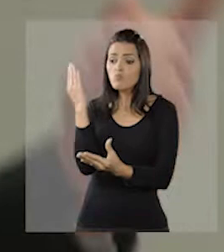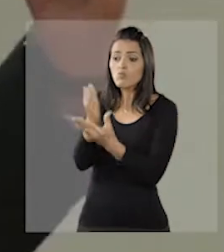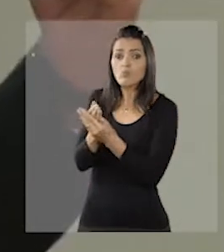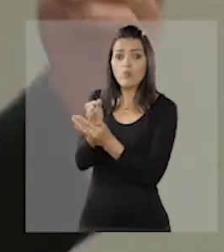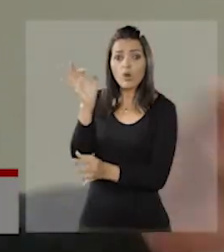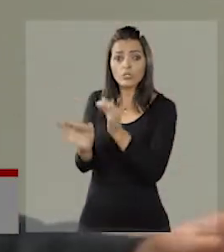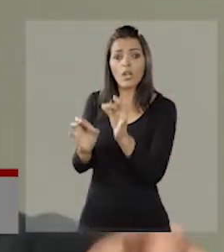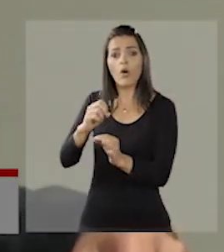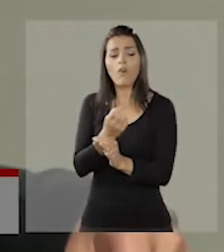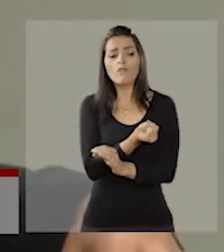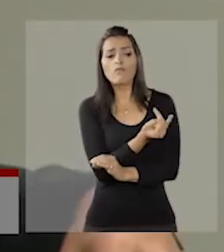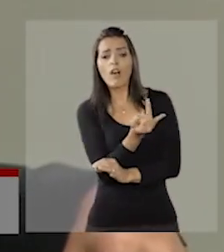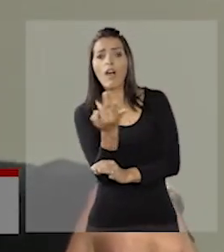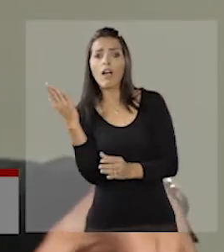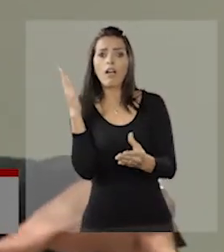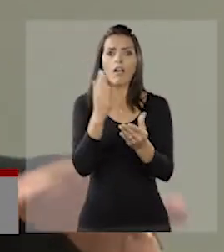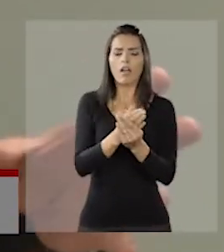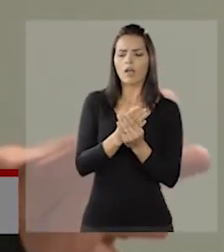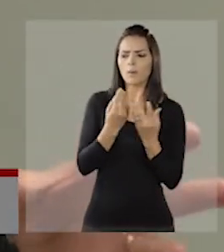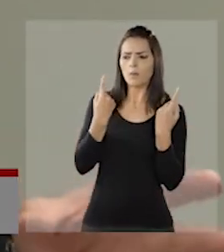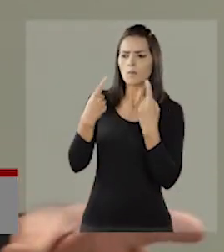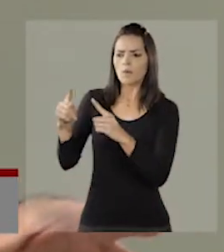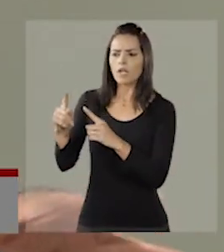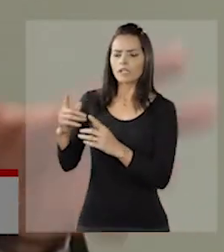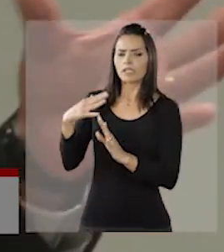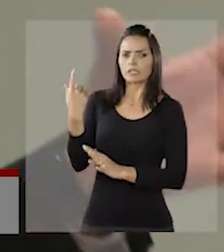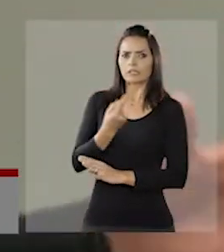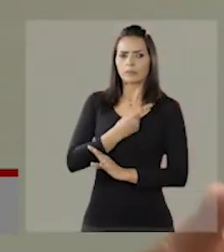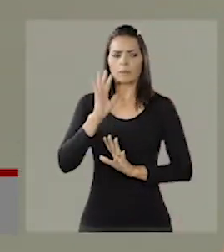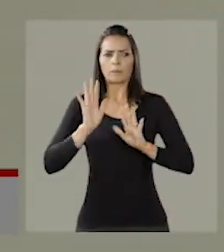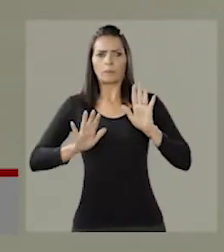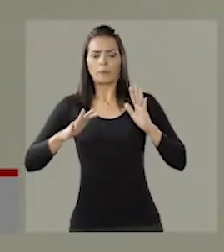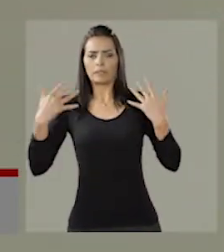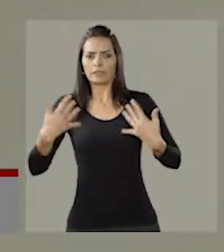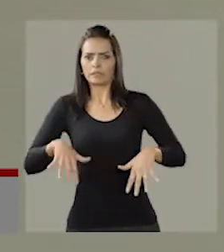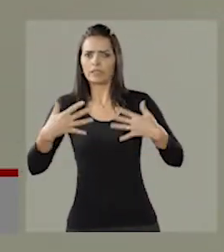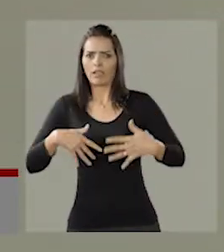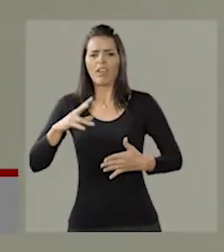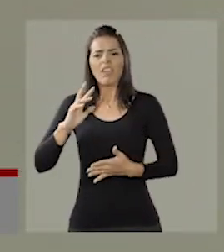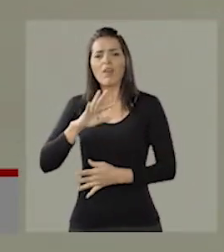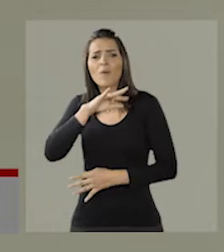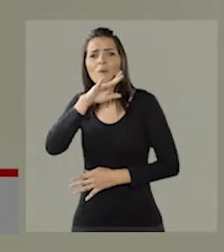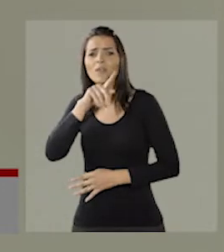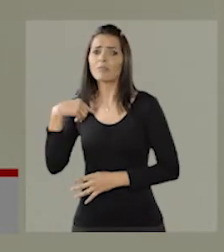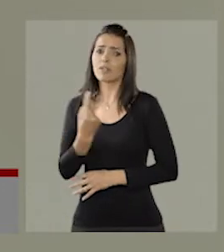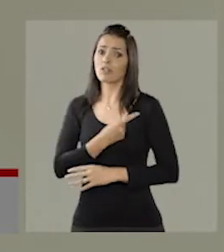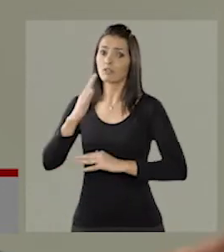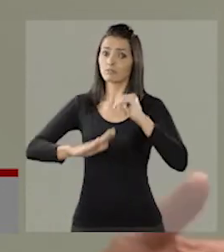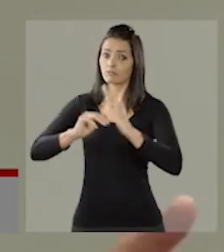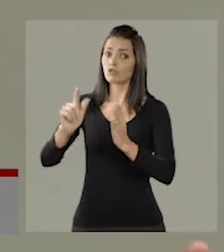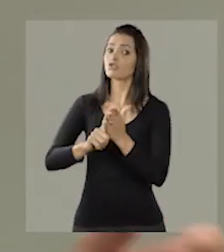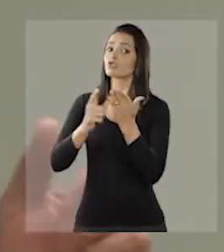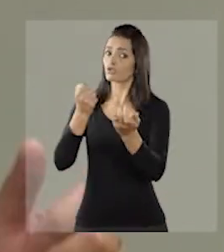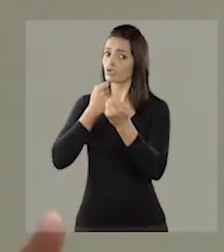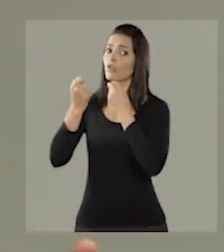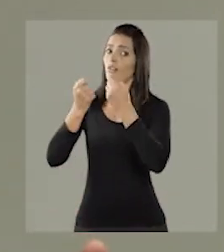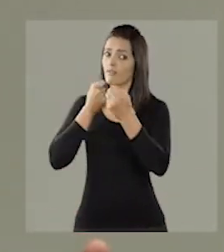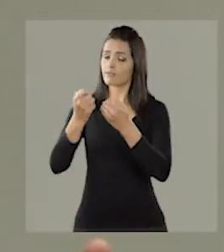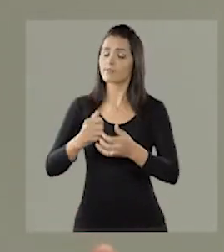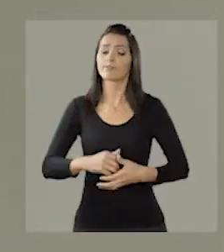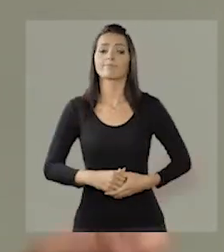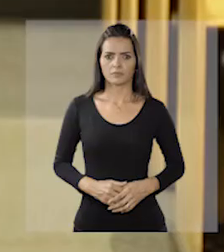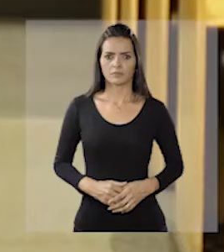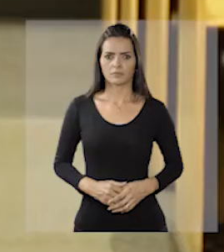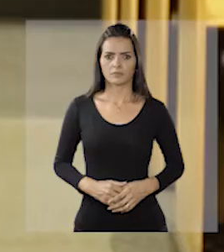ainda. Um único processo ou um único conjunto de ações coativas usando a justiça penaliza demais